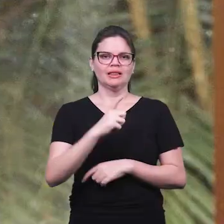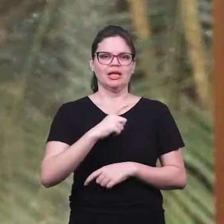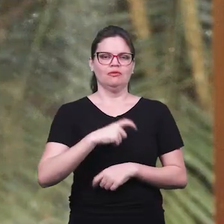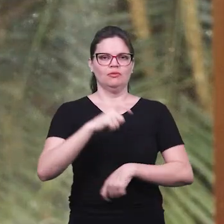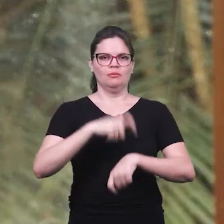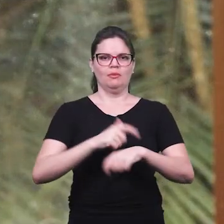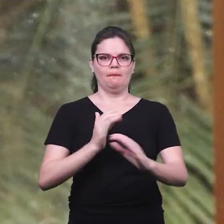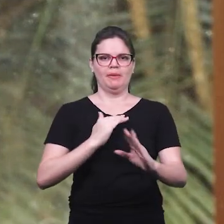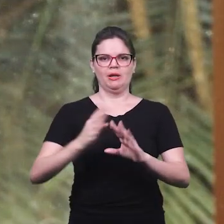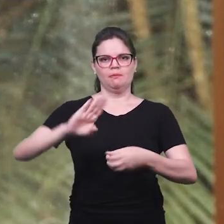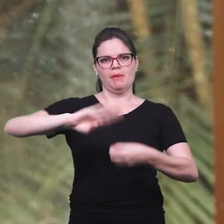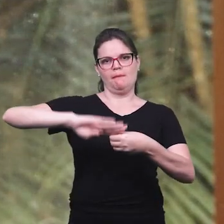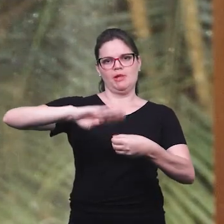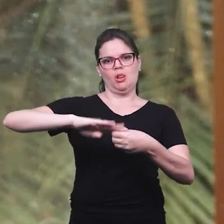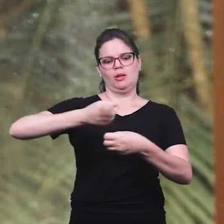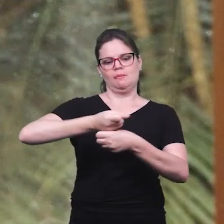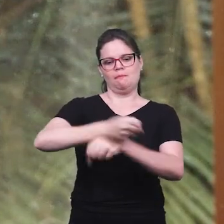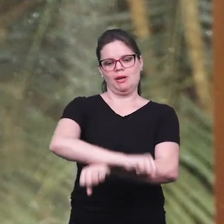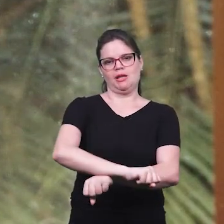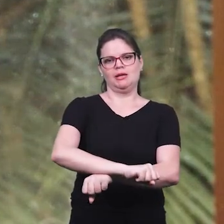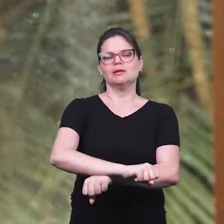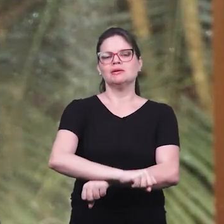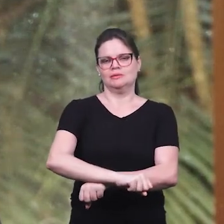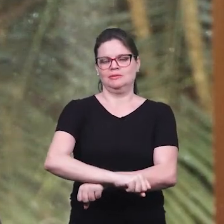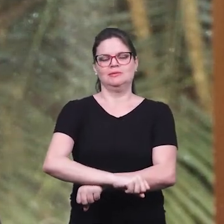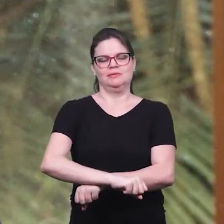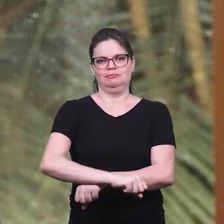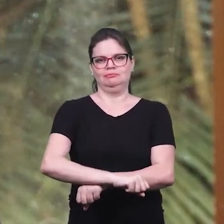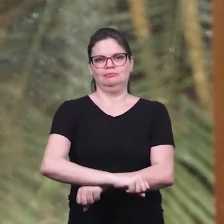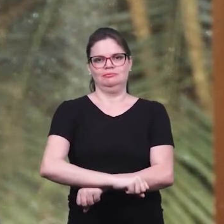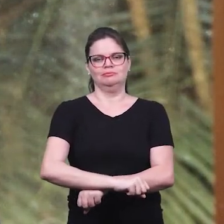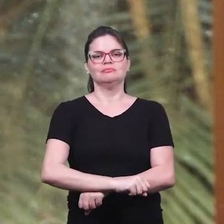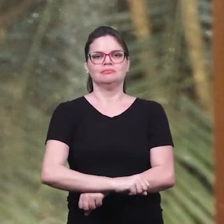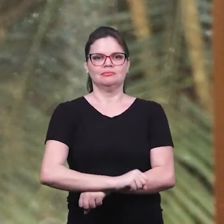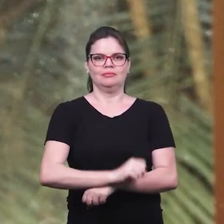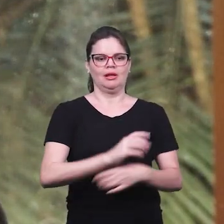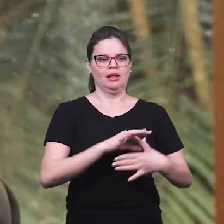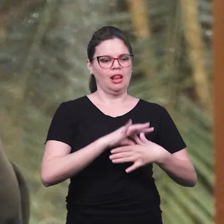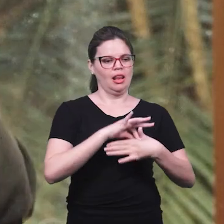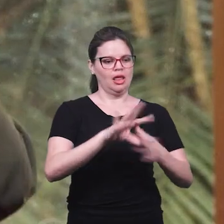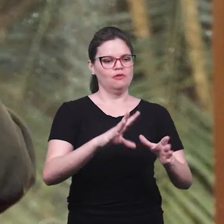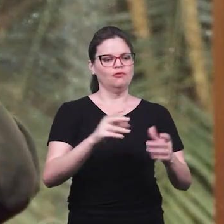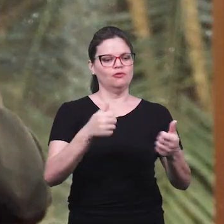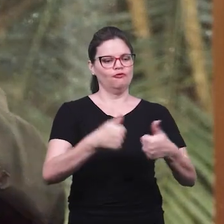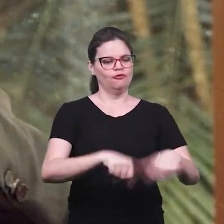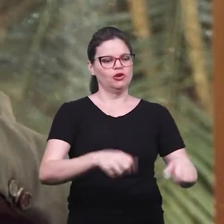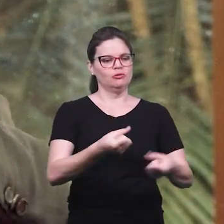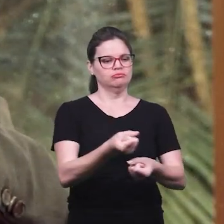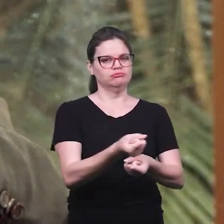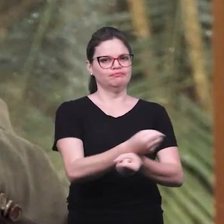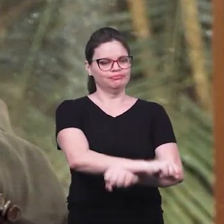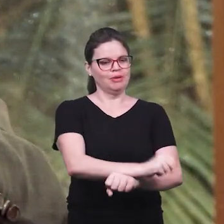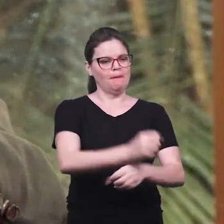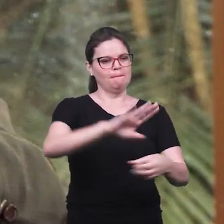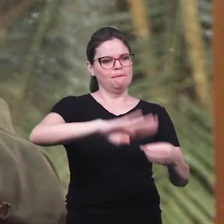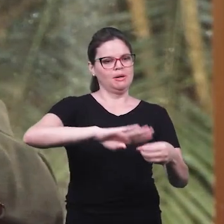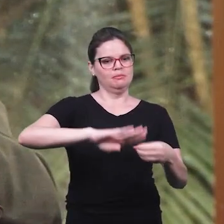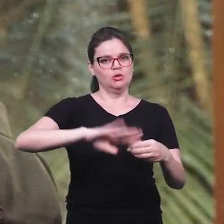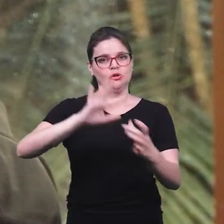cativeiro da Babilônia, onde Israel foi levado para o cativeiro. O Senhor mandou destruir